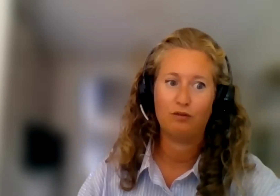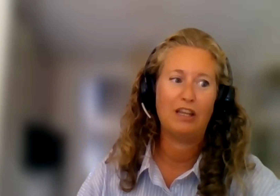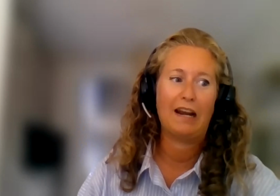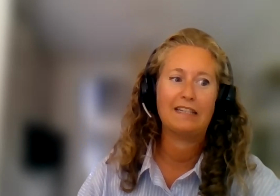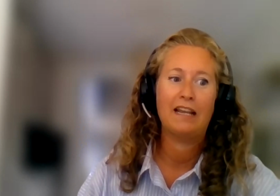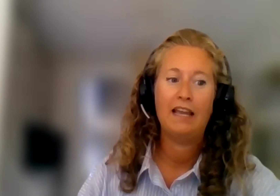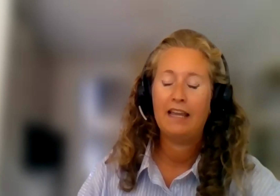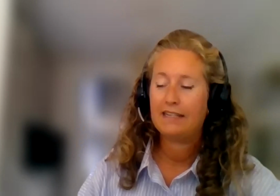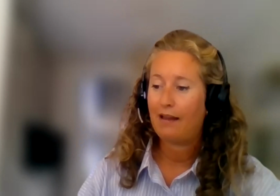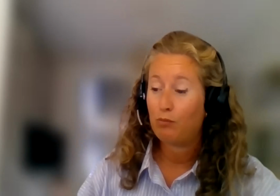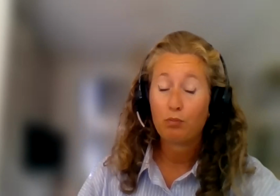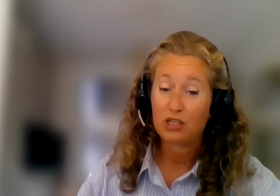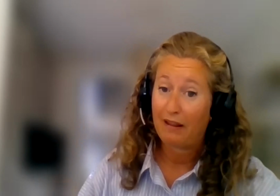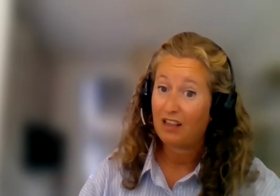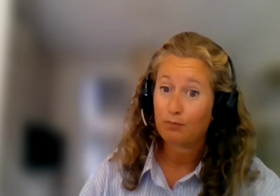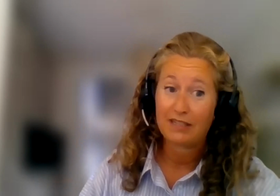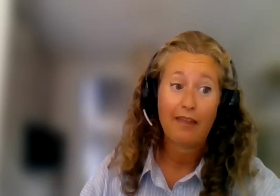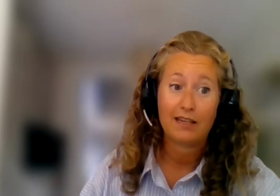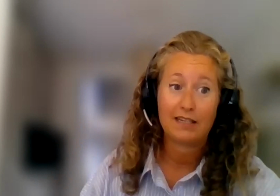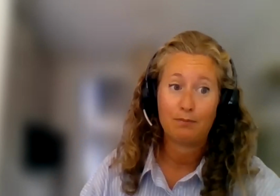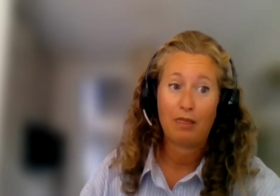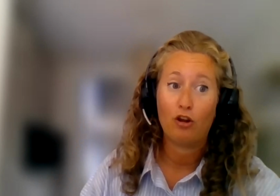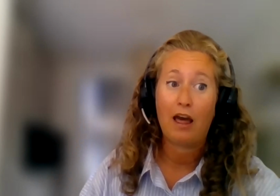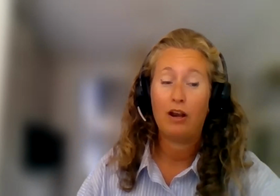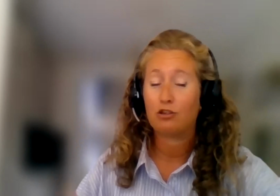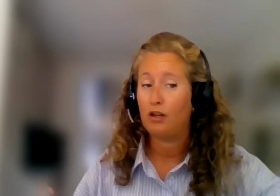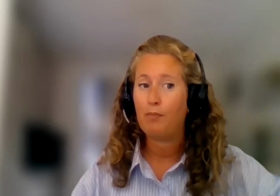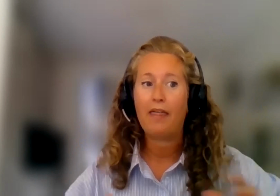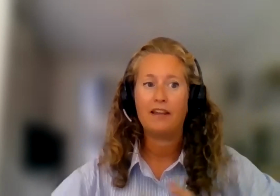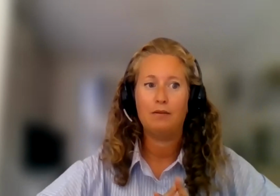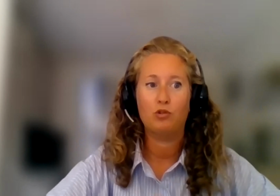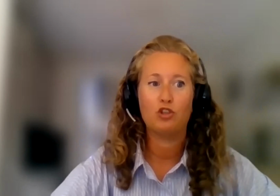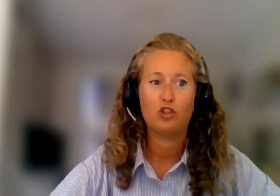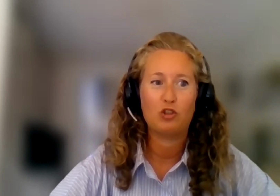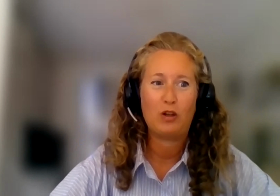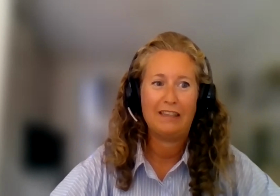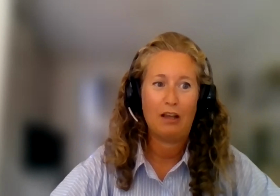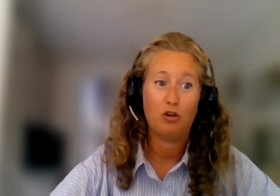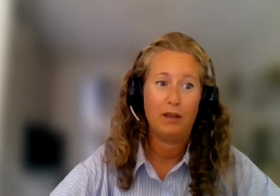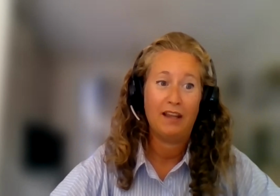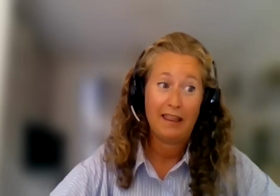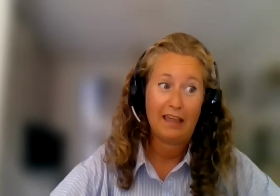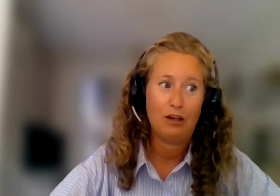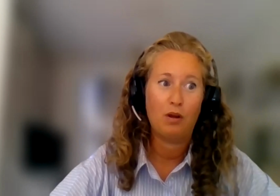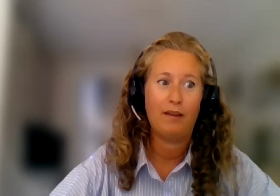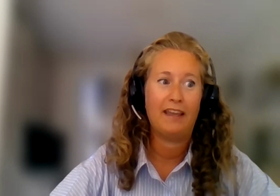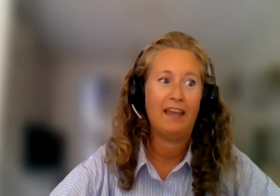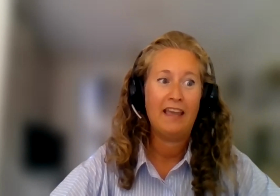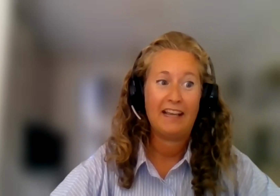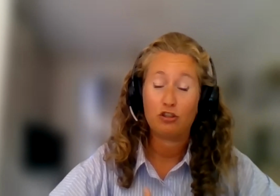para que essas reuniões sejam seguras. Sabemos por experiências passadas, você mencionou as Olimpíadas